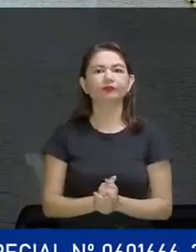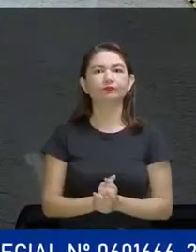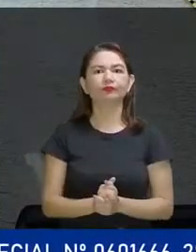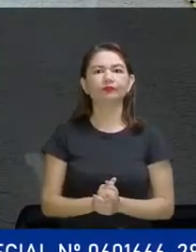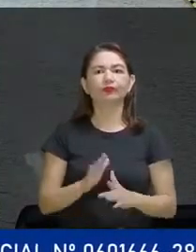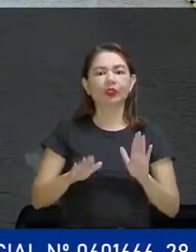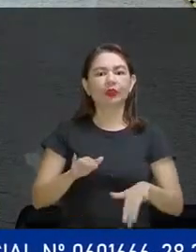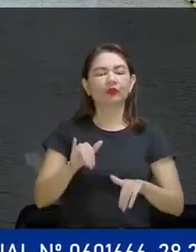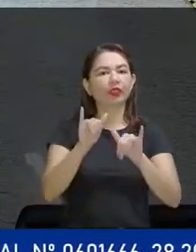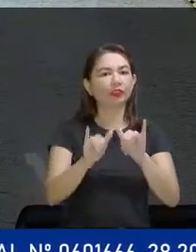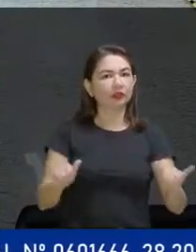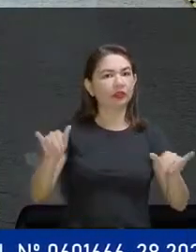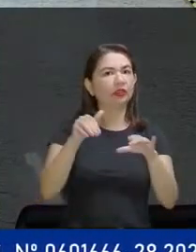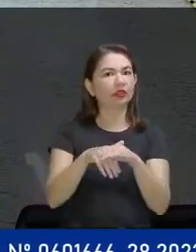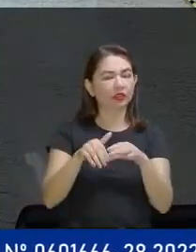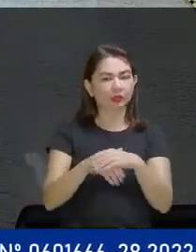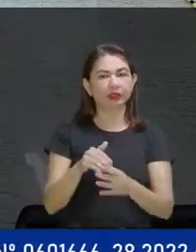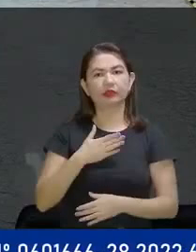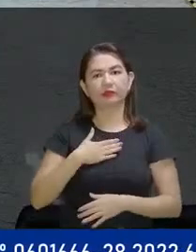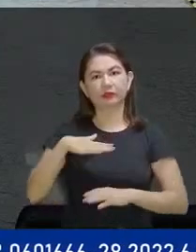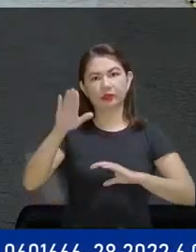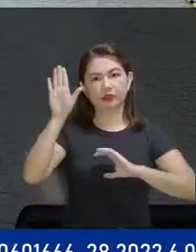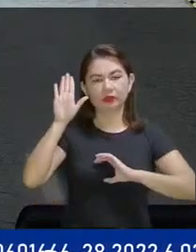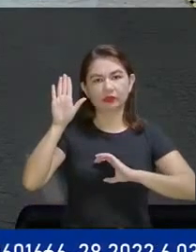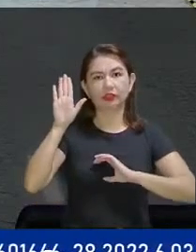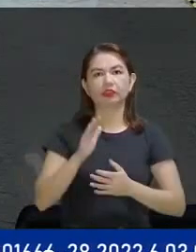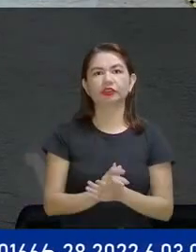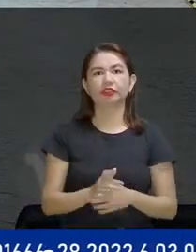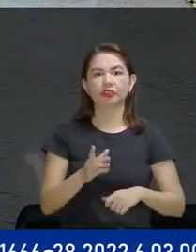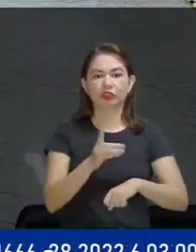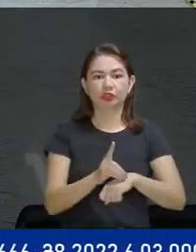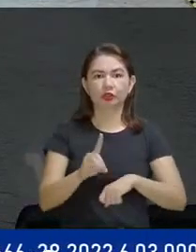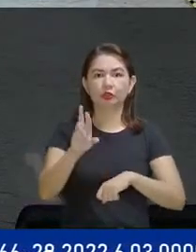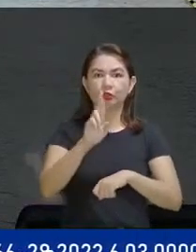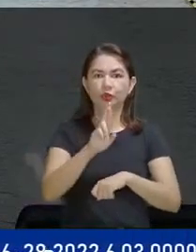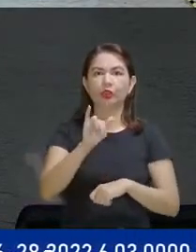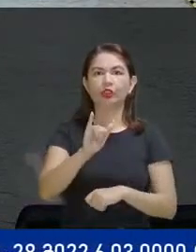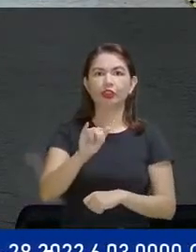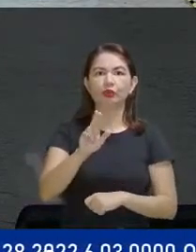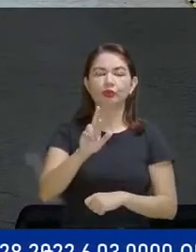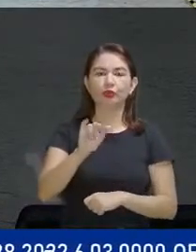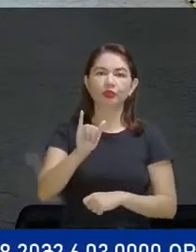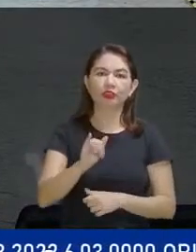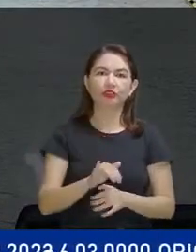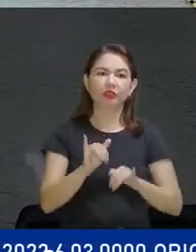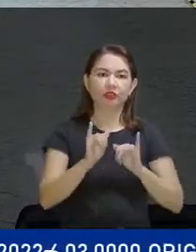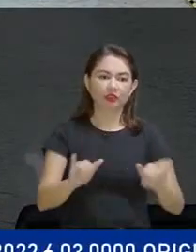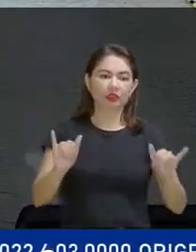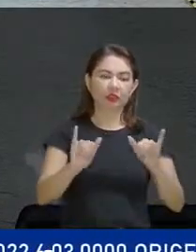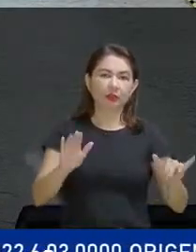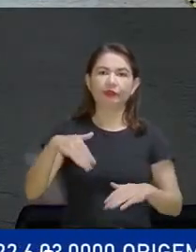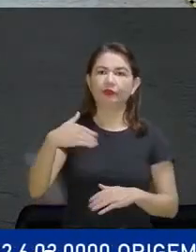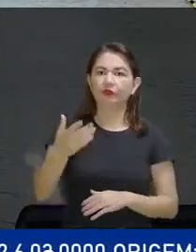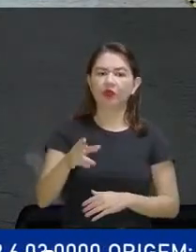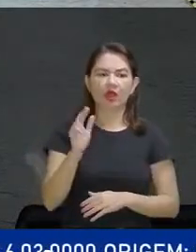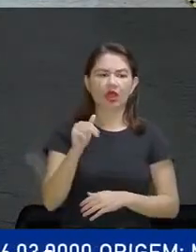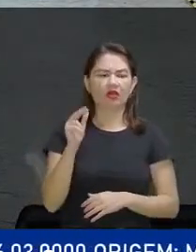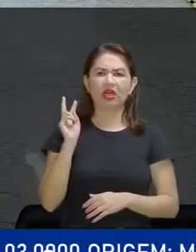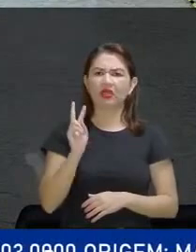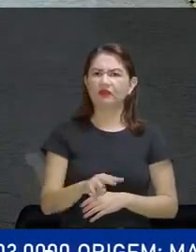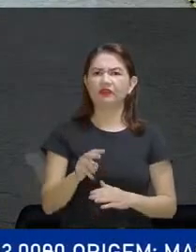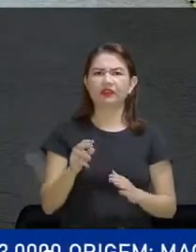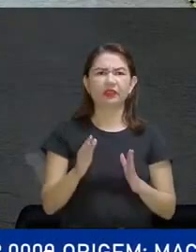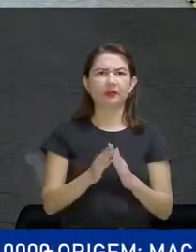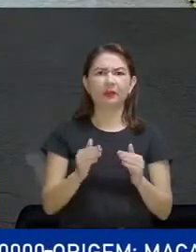de campanha por aí. Meu candidato é doutor Yuri, e eu faço campanha lá fora. Nunca vim pedir voto no grupo.